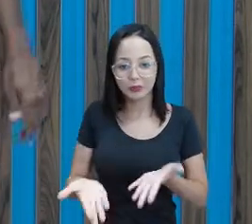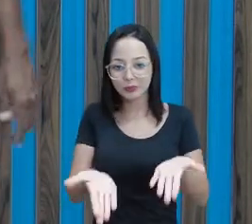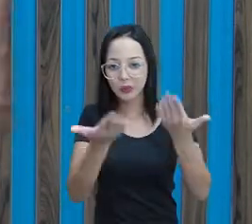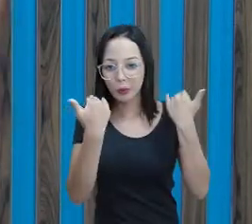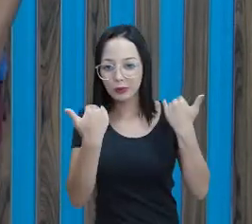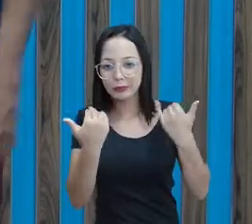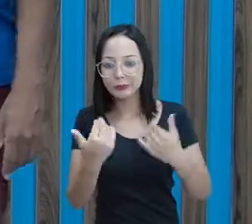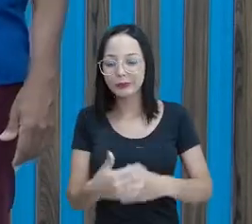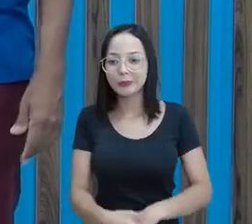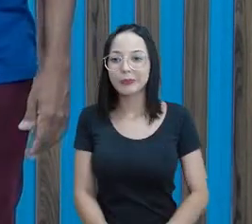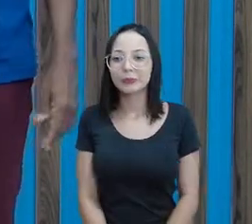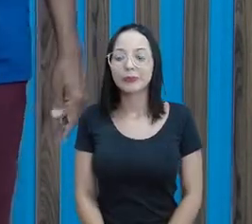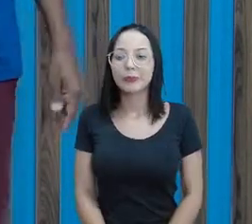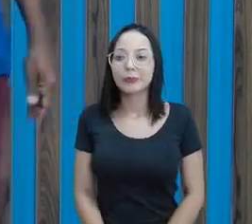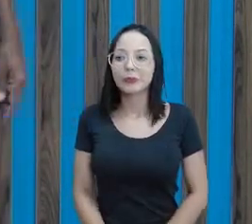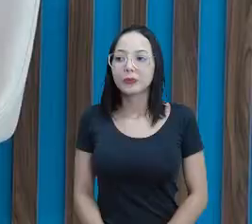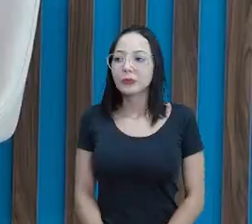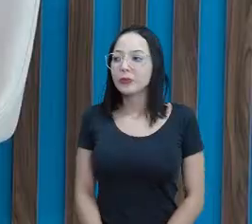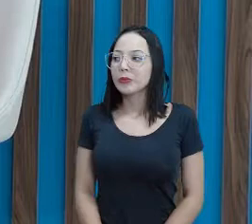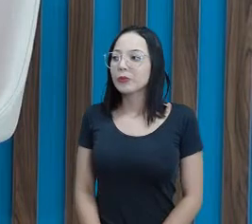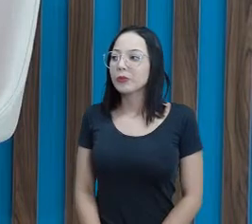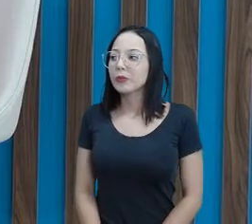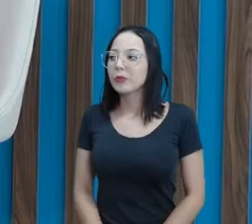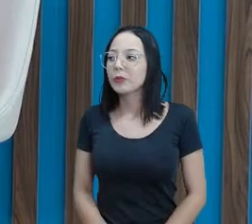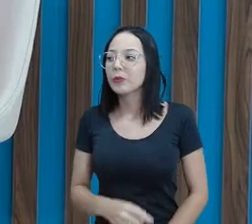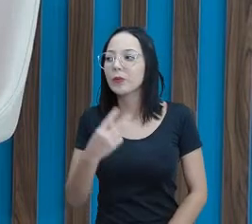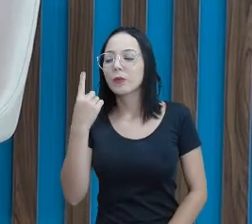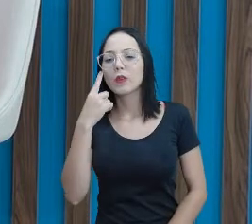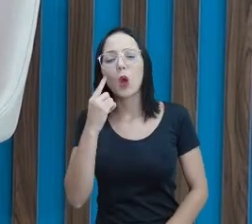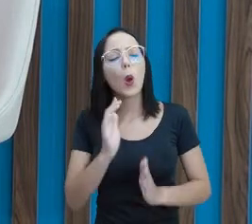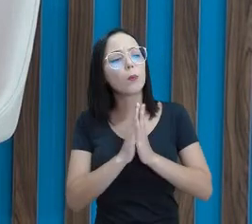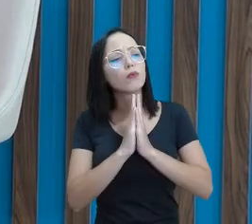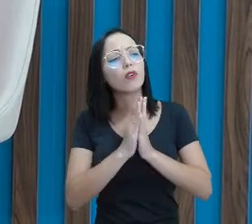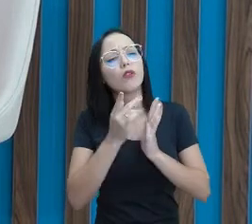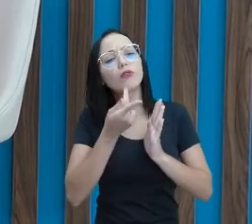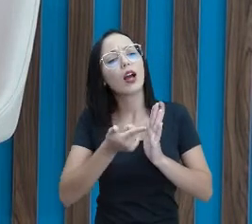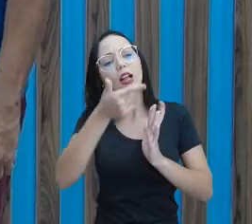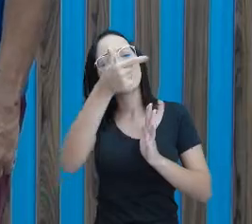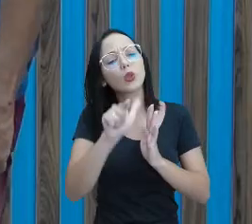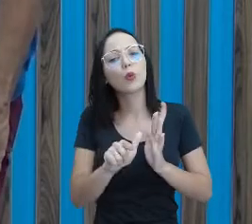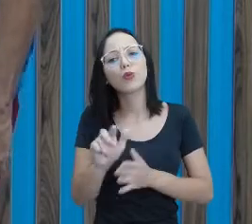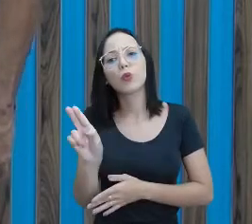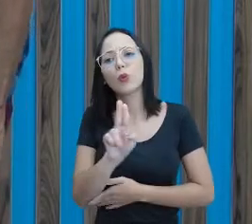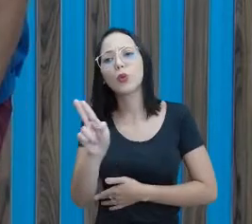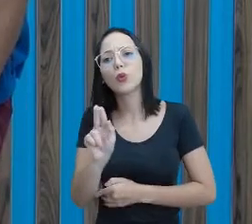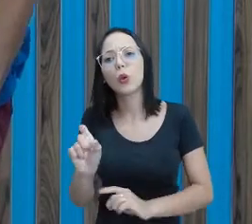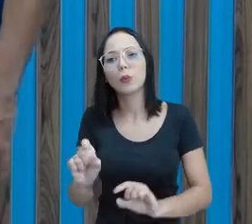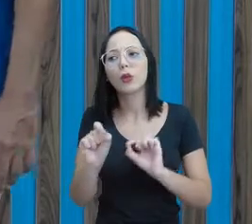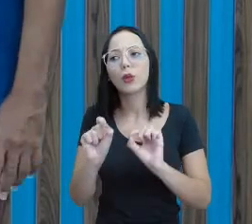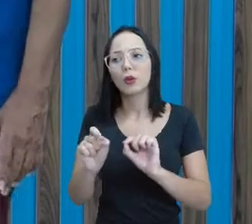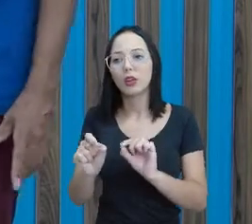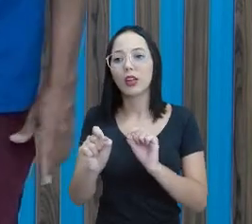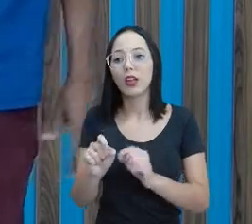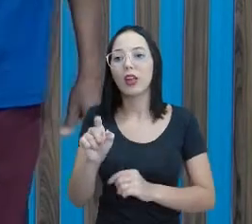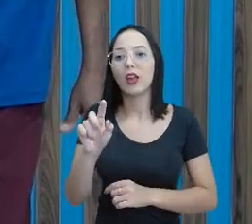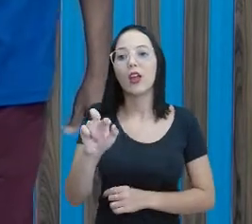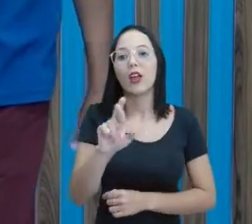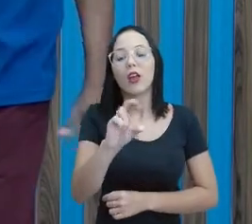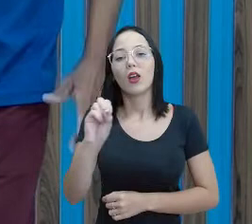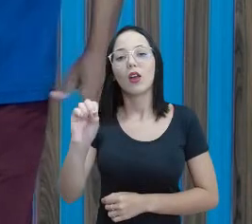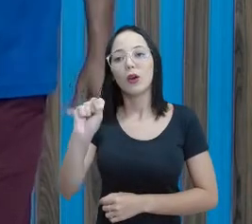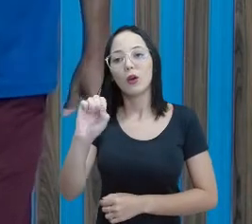gente? Professor, antes de ir embora, dá para o senhor repetir mais uma vez, que eu gostei. É Leonor o quê? Repita. Roosevelt.